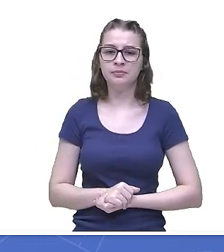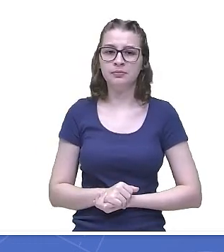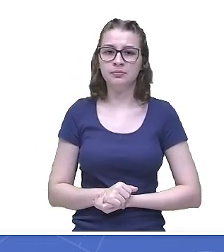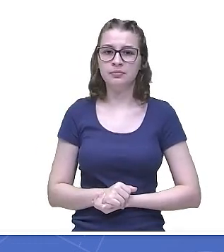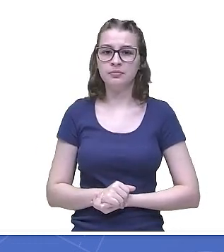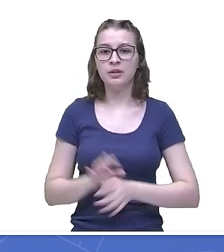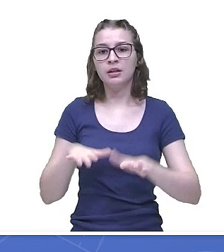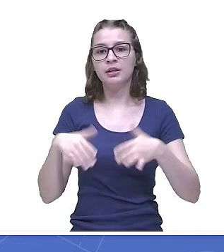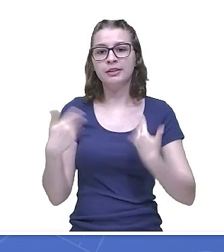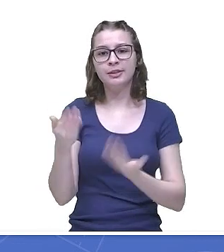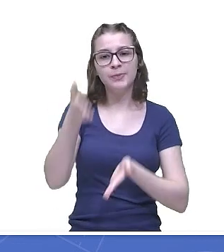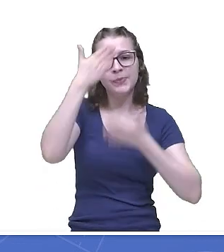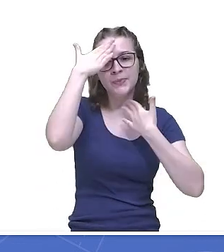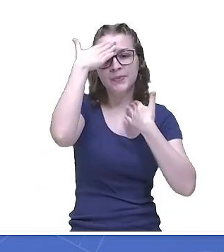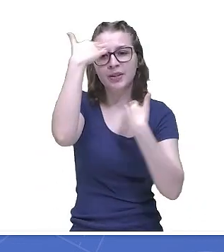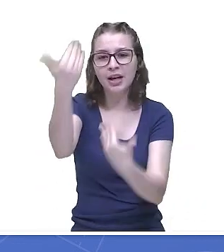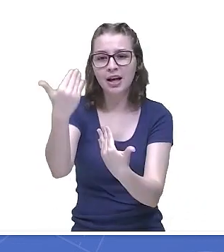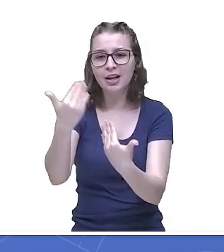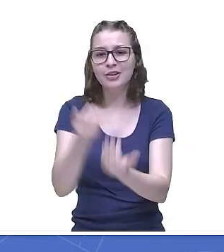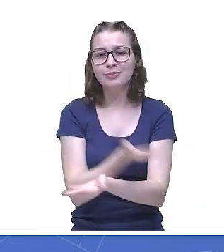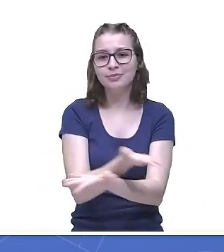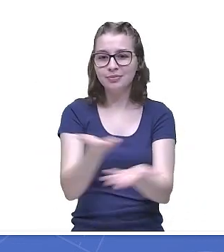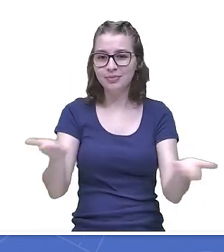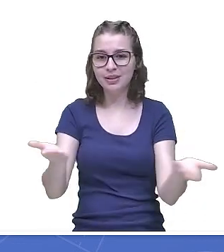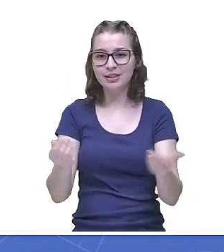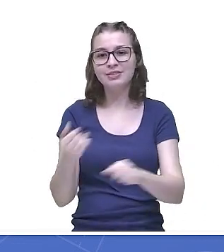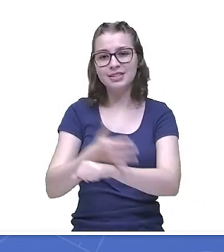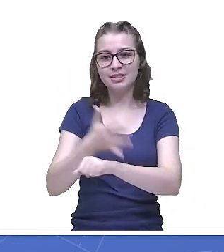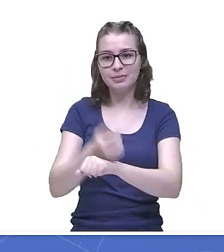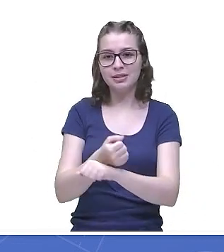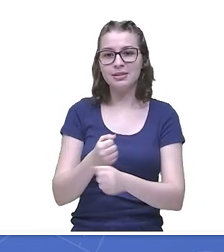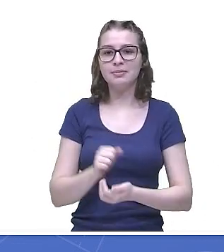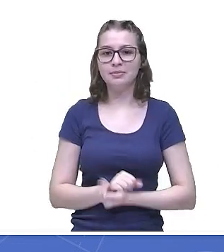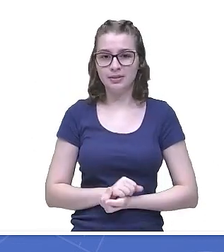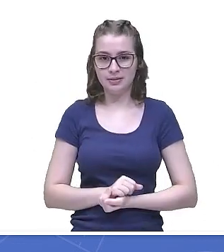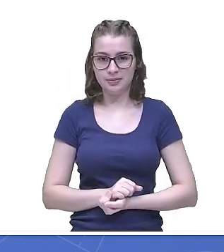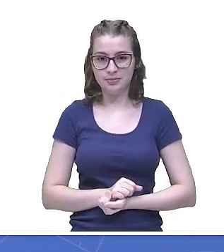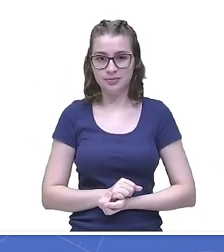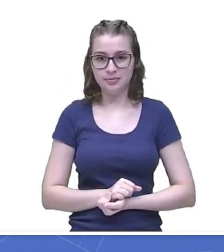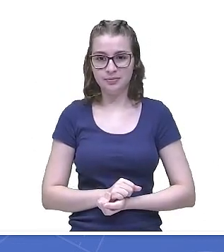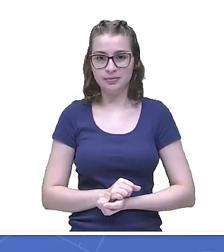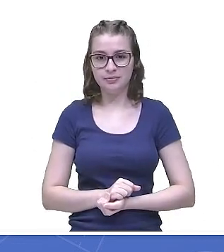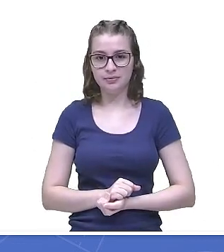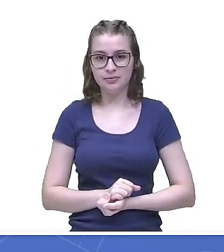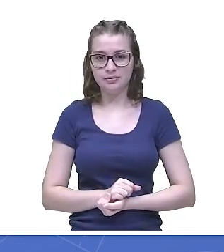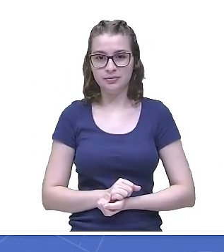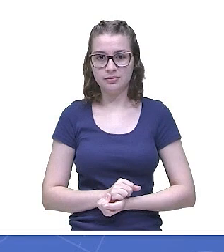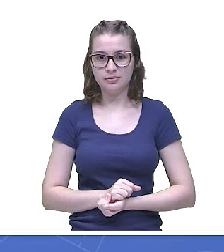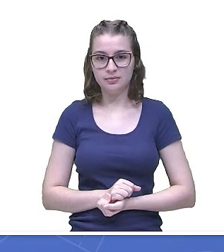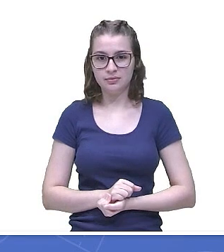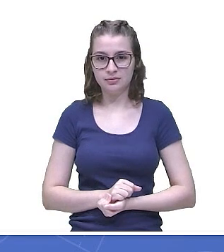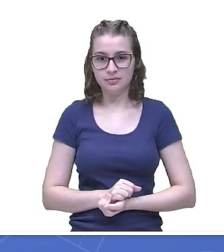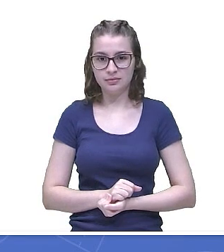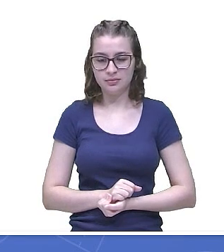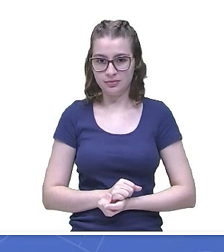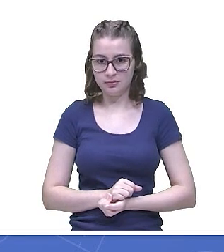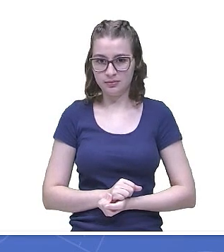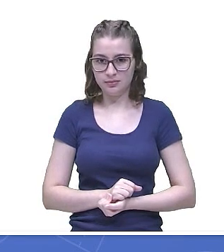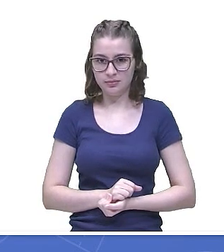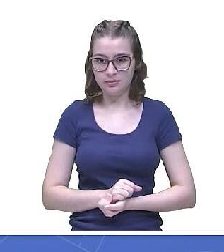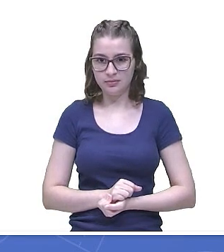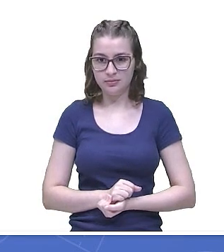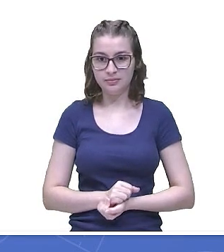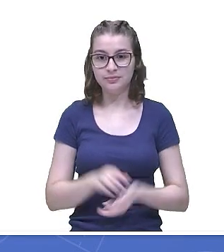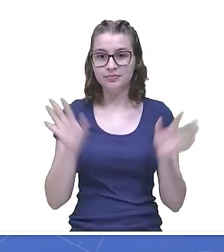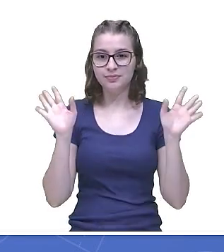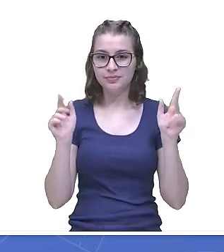gente agradece a participação de todos vocês e vamos então agora para o nosso vamos para a nossa próxima